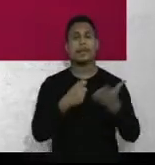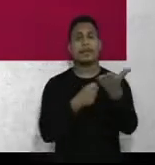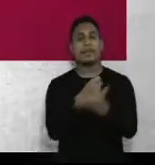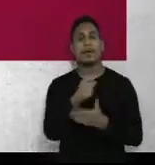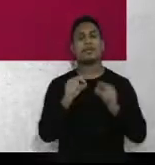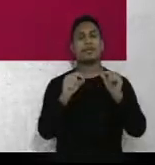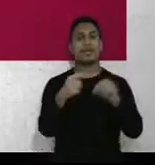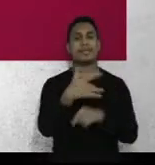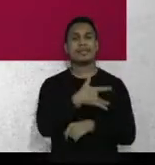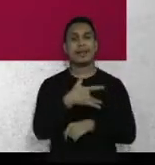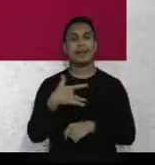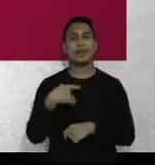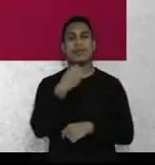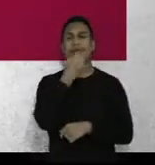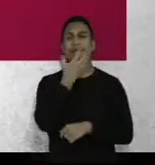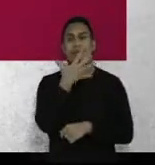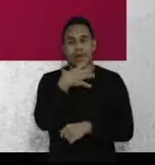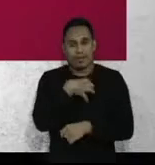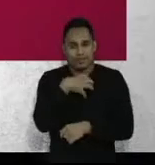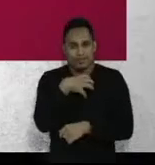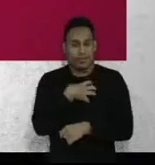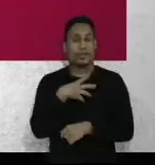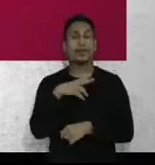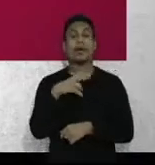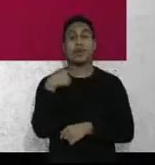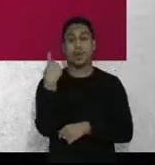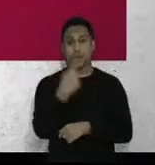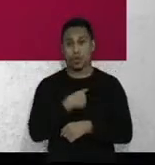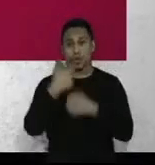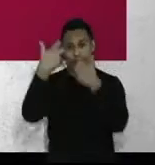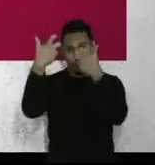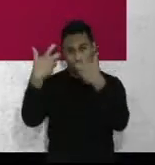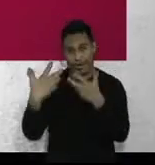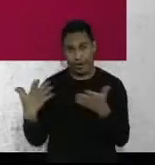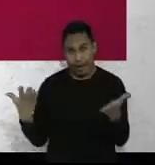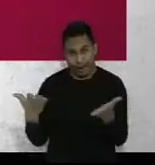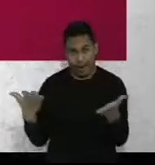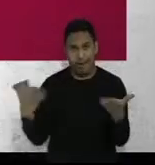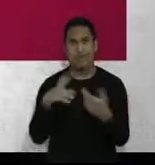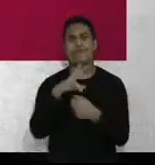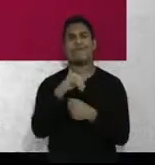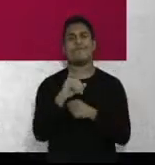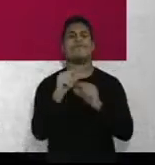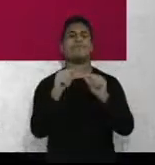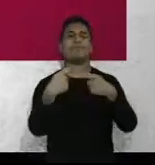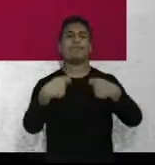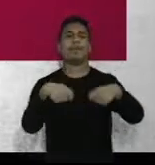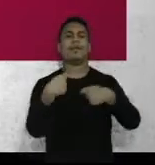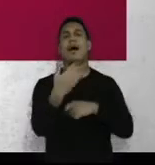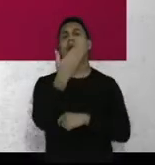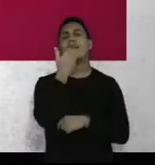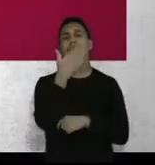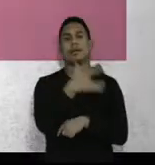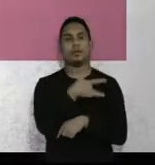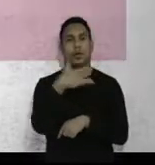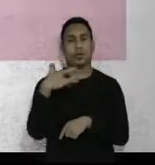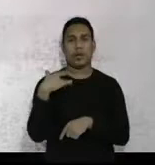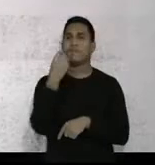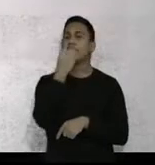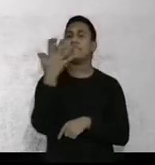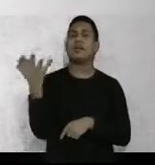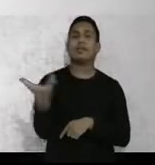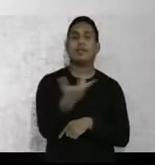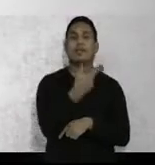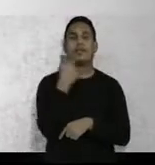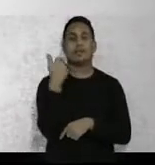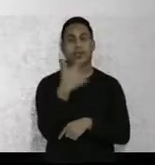vai se aplicar a toda essa questão da alimentação saudável, dos benefícios para a saúde como um todo que a nutrição traz, tá? Por